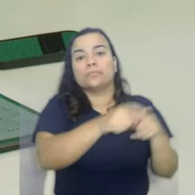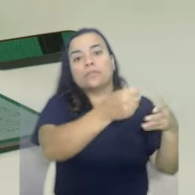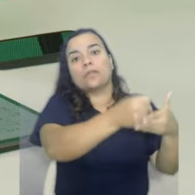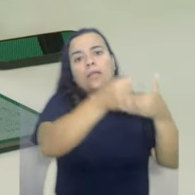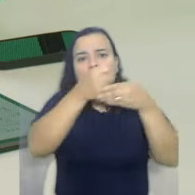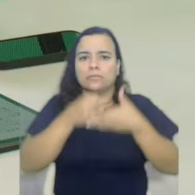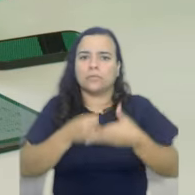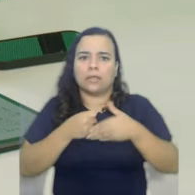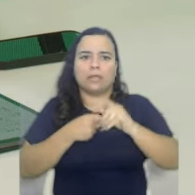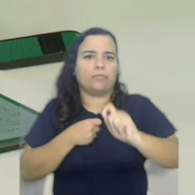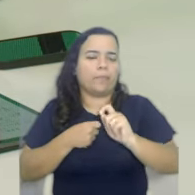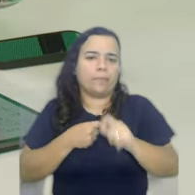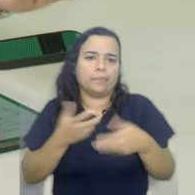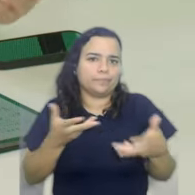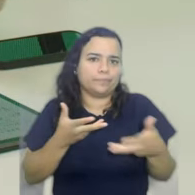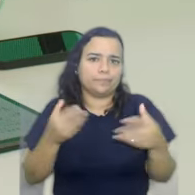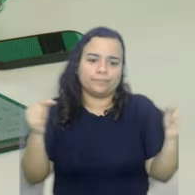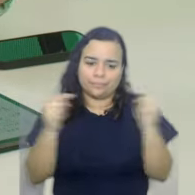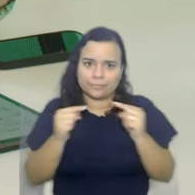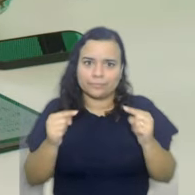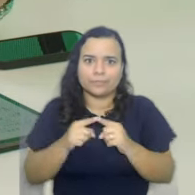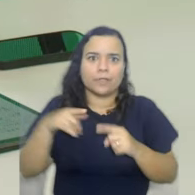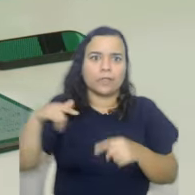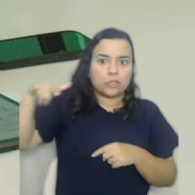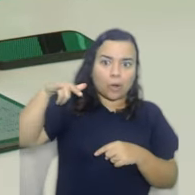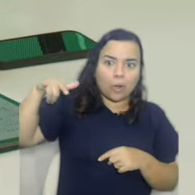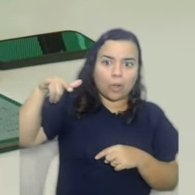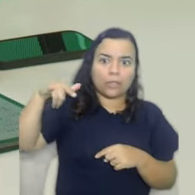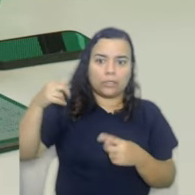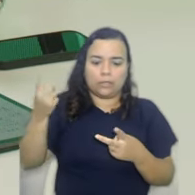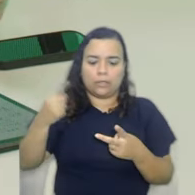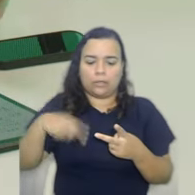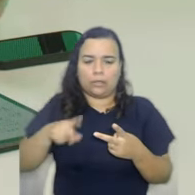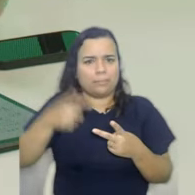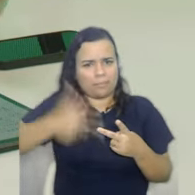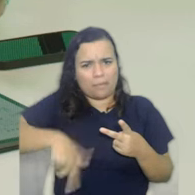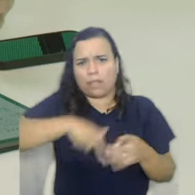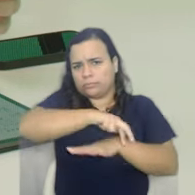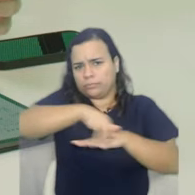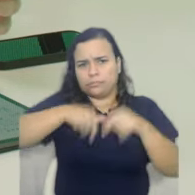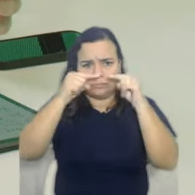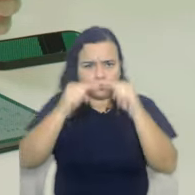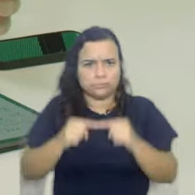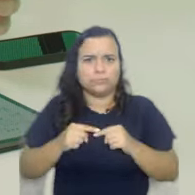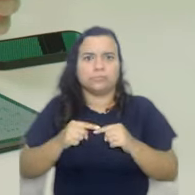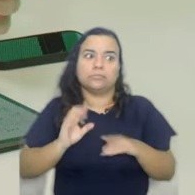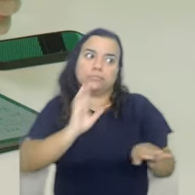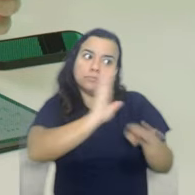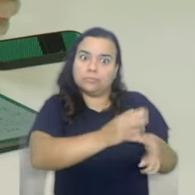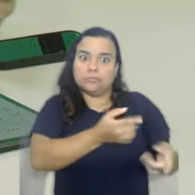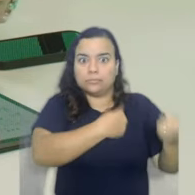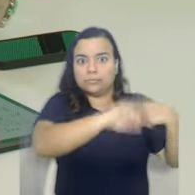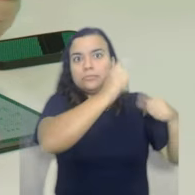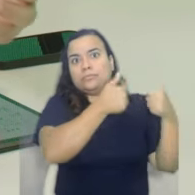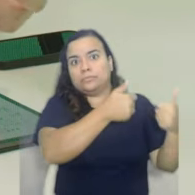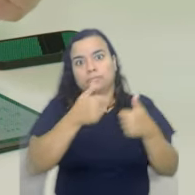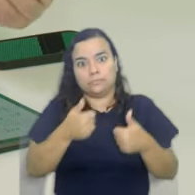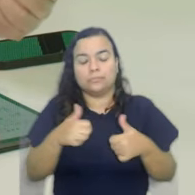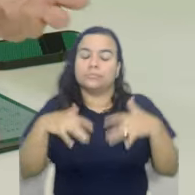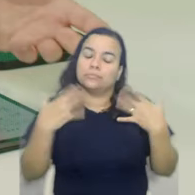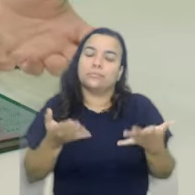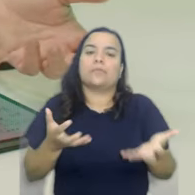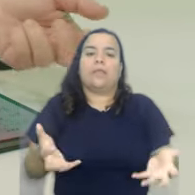uma aplicação de Drone e outras você gera riqueza esse cara melhora então a gente quer